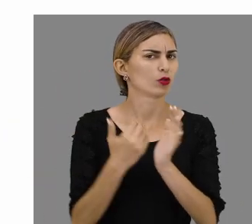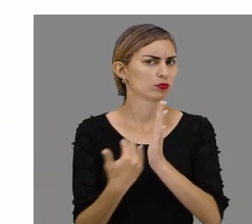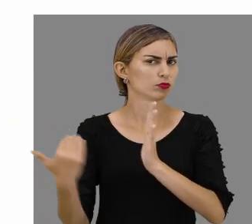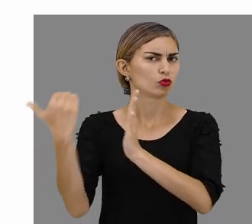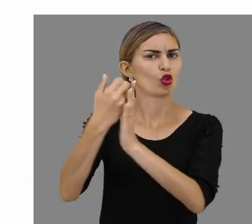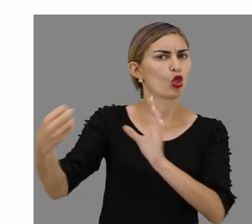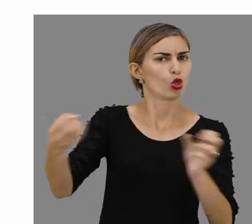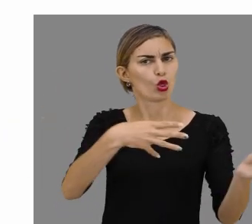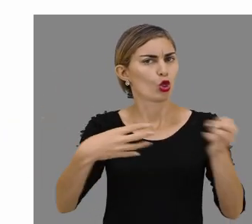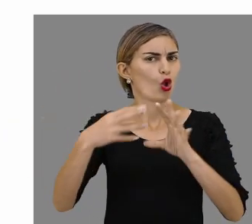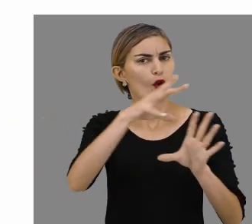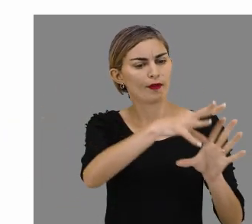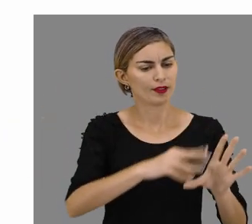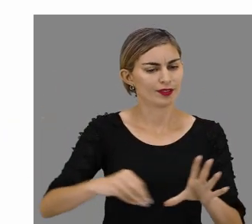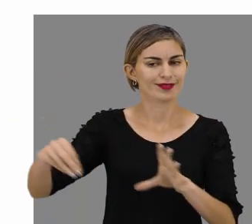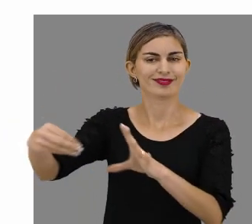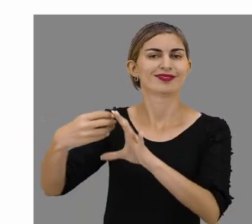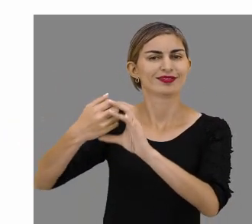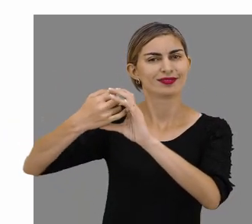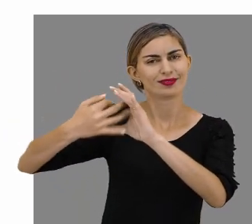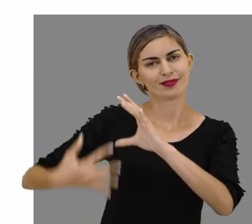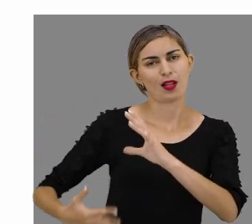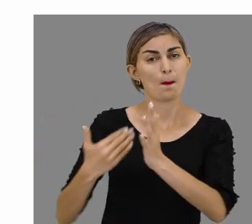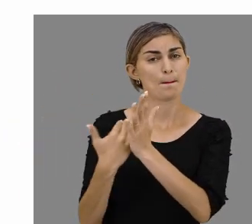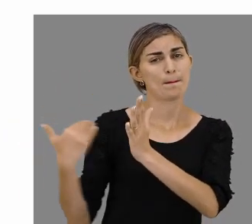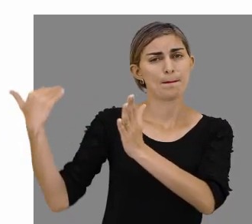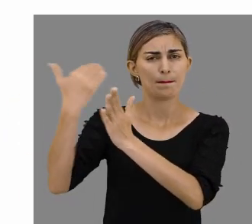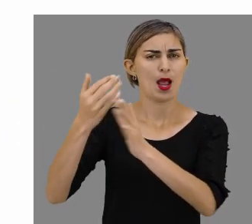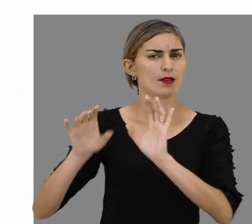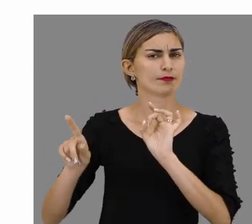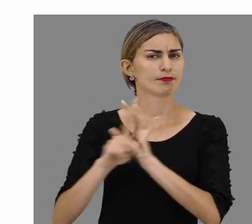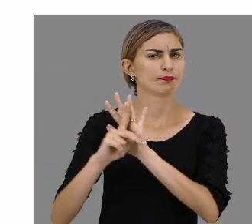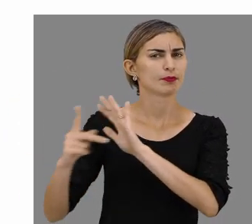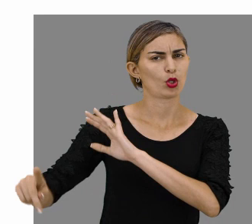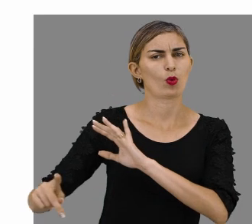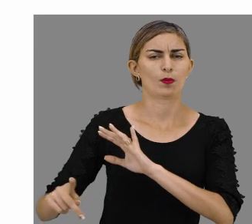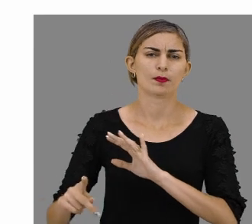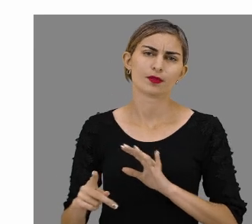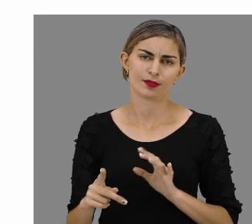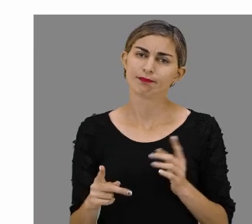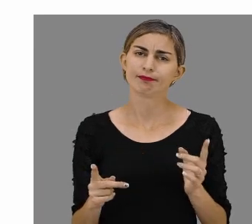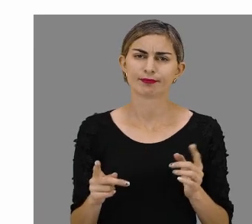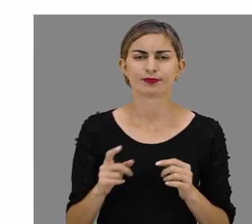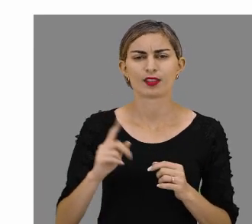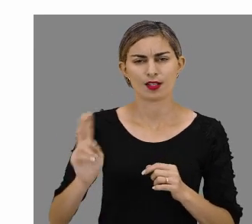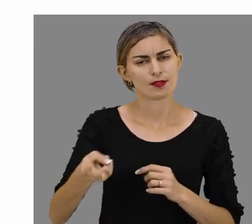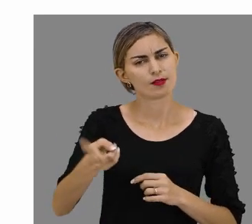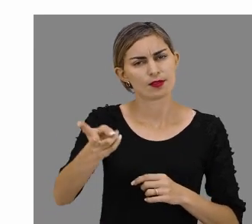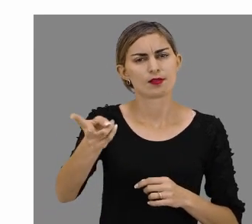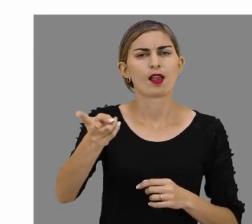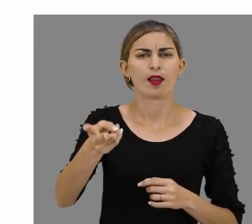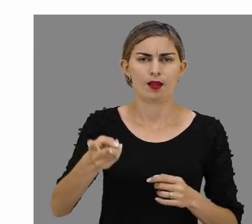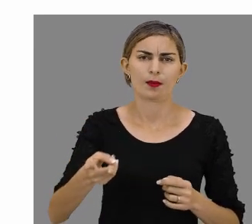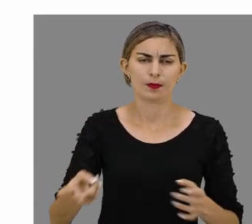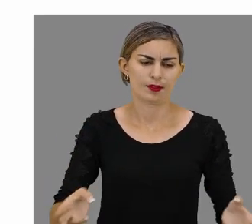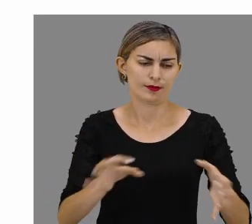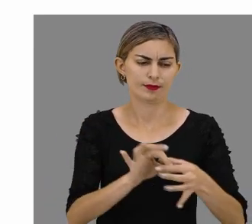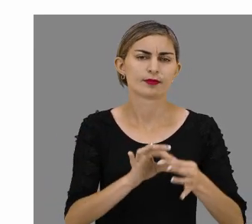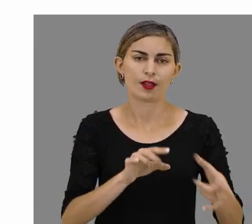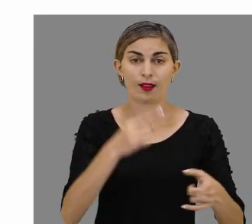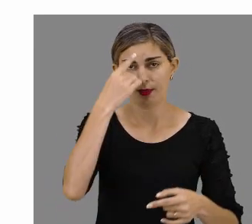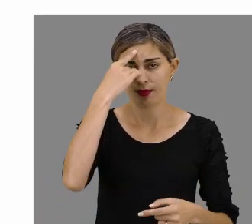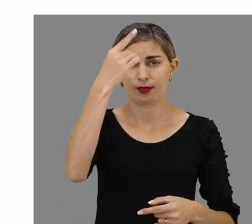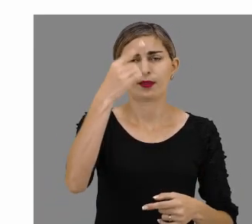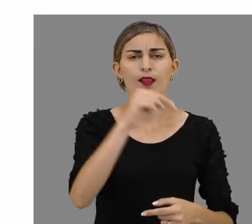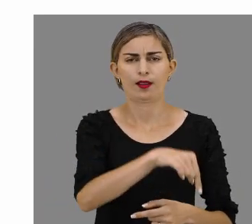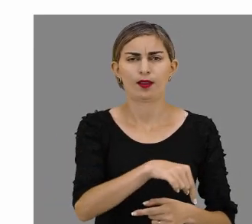acrescentar novas características e funcionalidades para que se torne mais específica. Uma herança, ela sempre vai estar atribuído